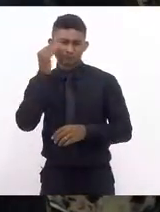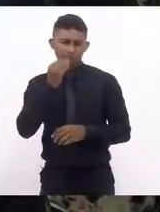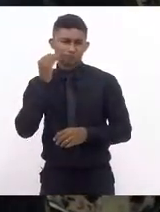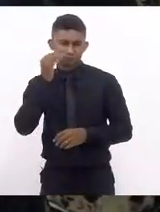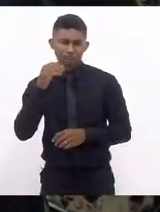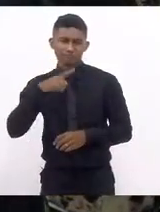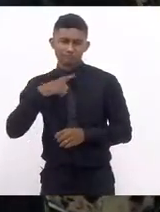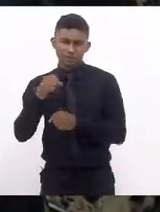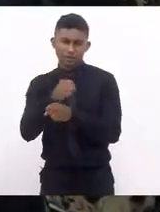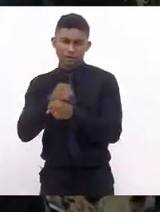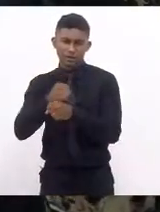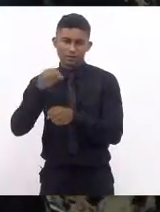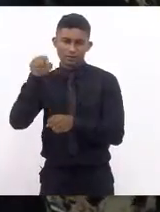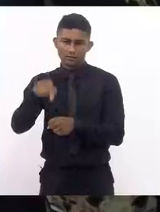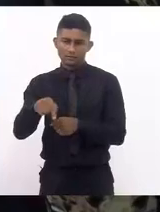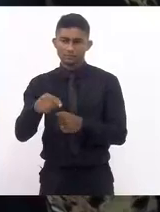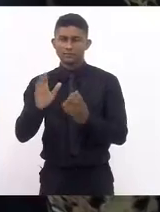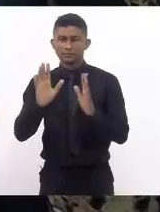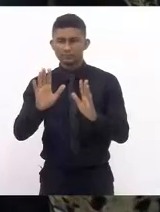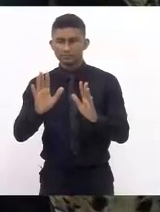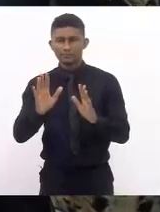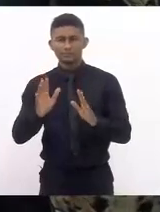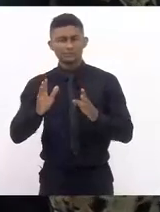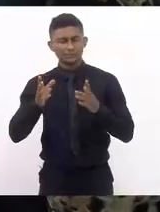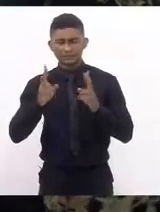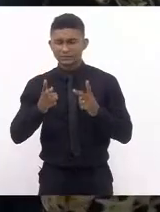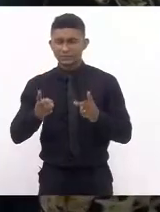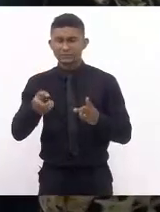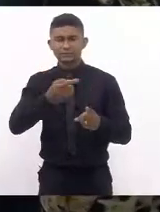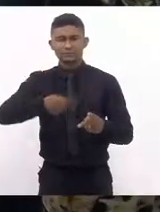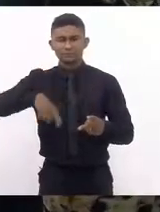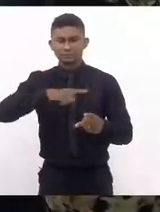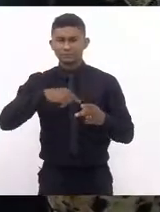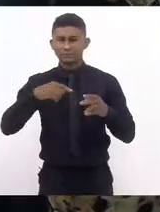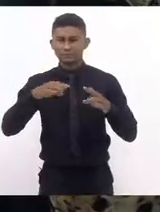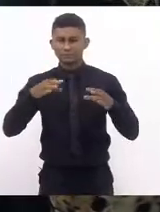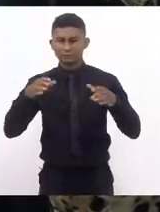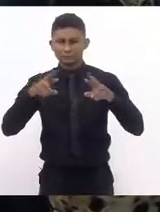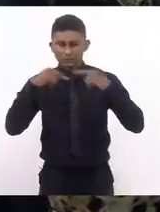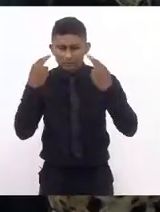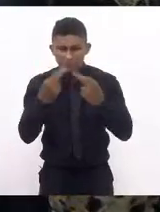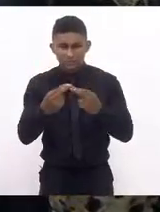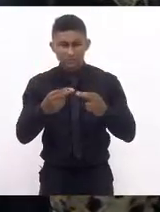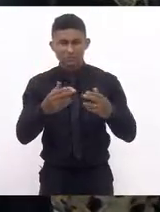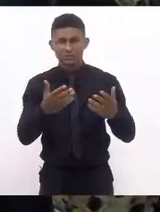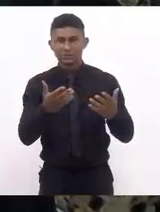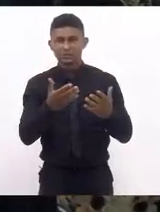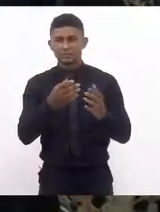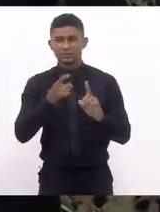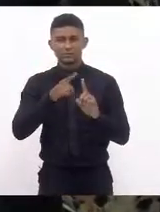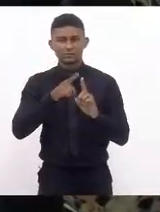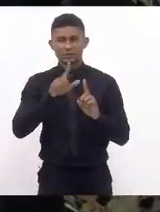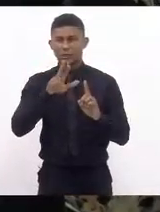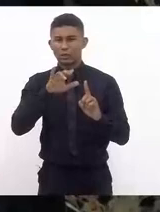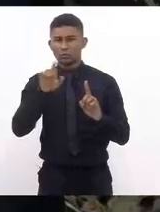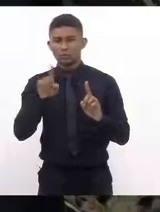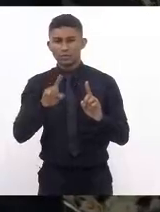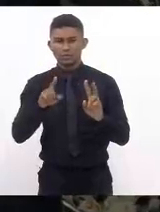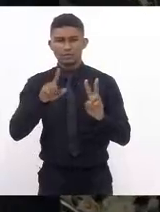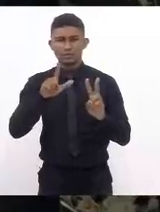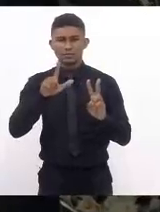em todos os momentos em que a gente atua nas comissões Deputado nos Paulo Deputado a Lucinha